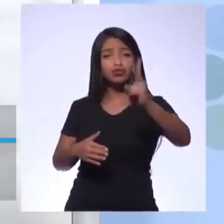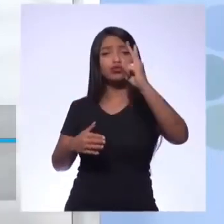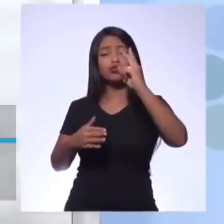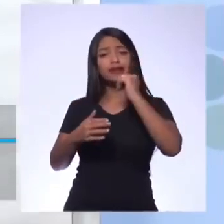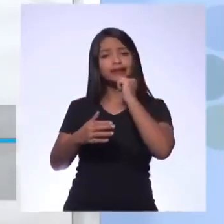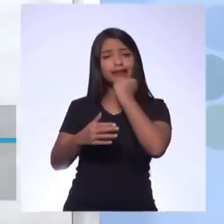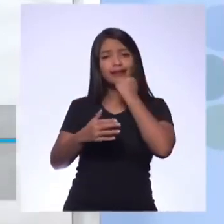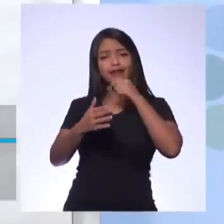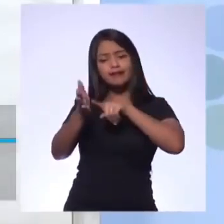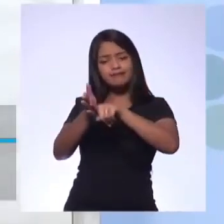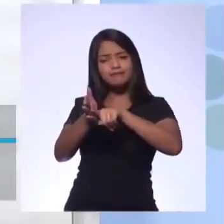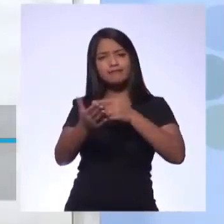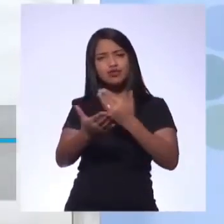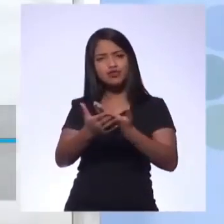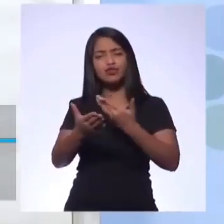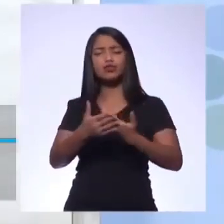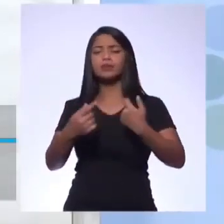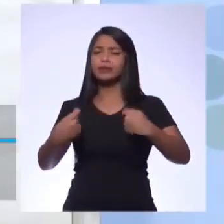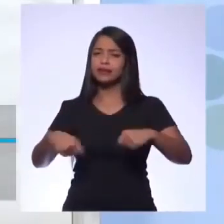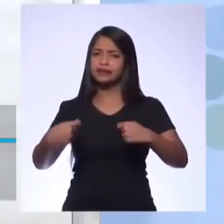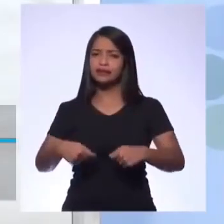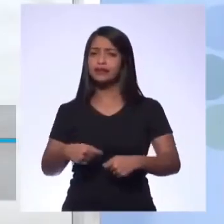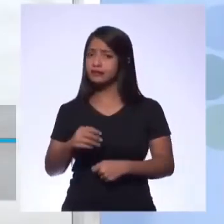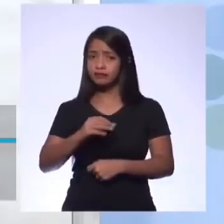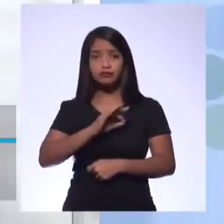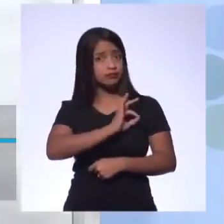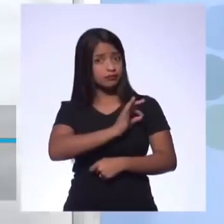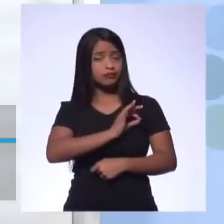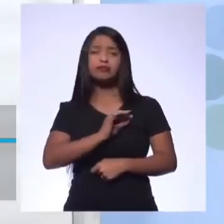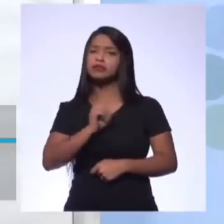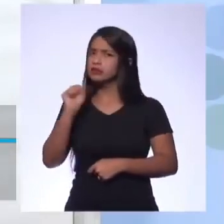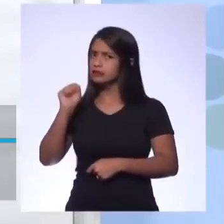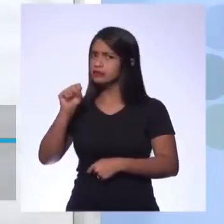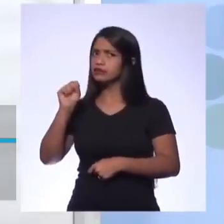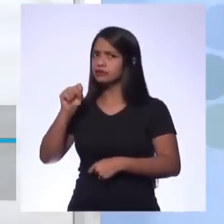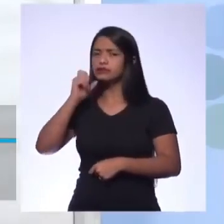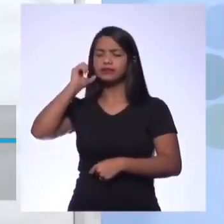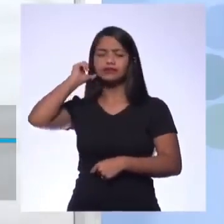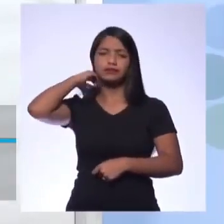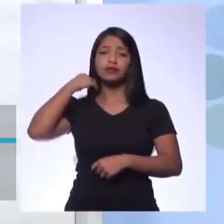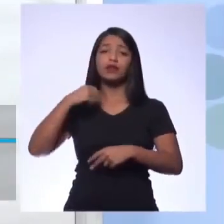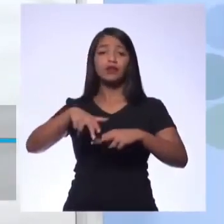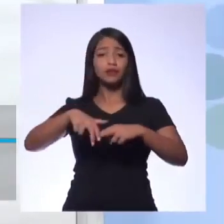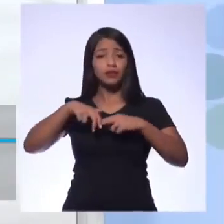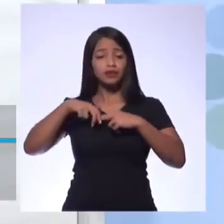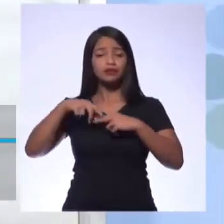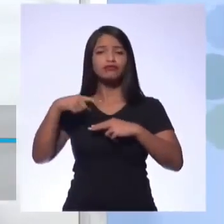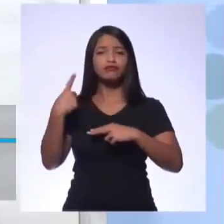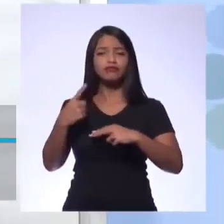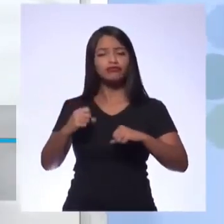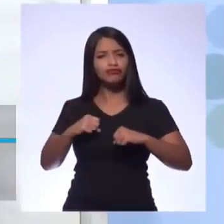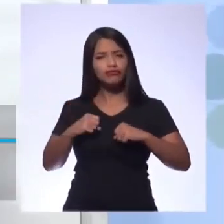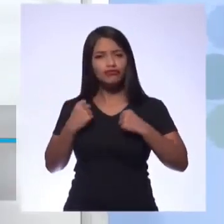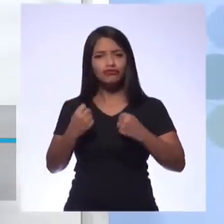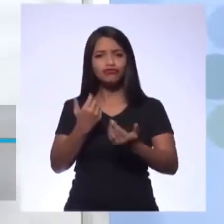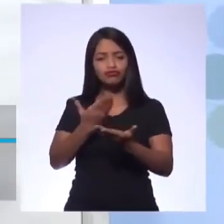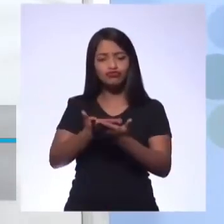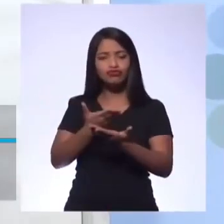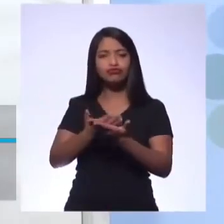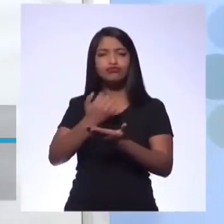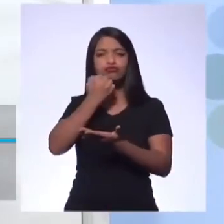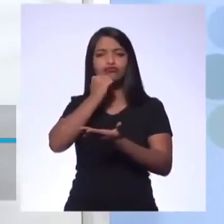molecada, são os jovens aí que estão chegando, né, professor? Sim. E é por isso que a gente investe na aula de ciências aí, com essa